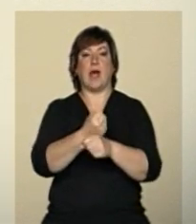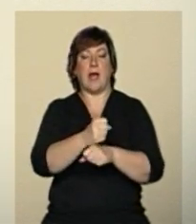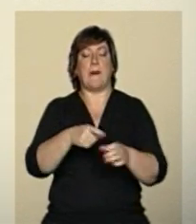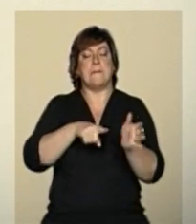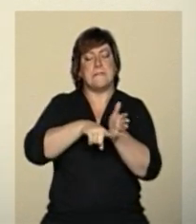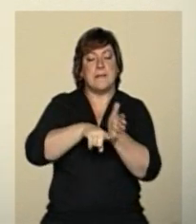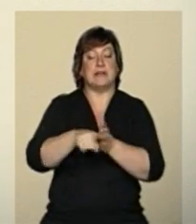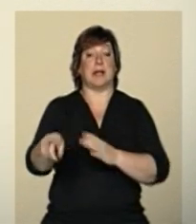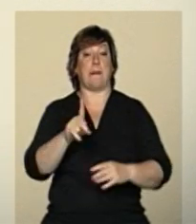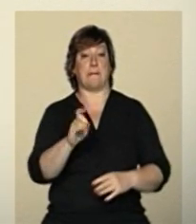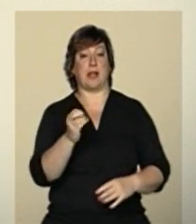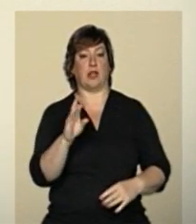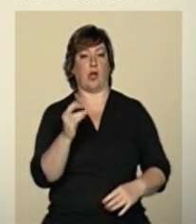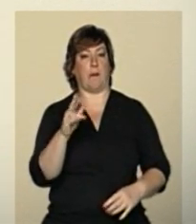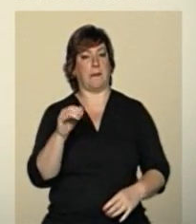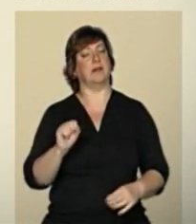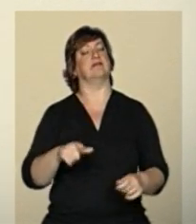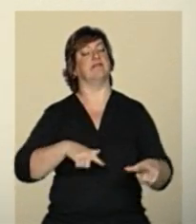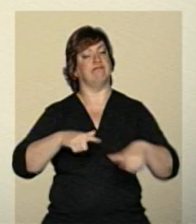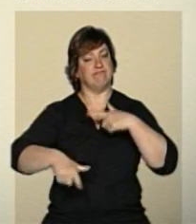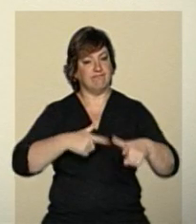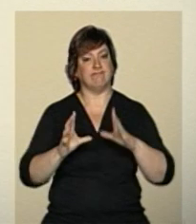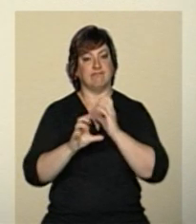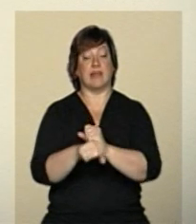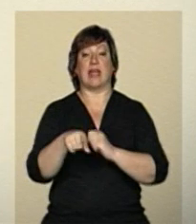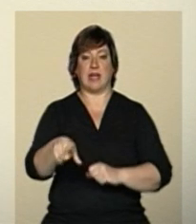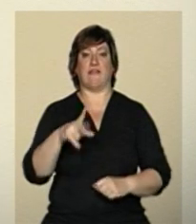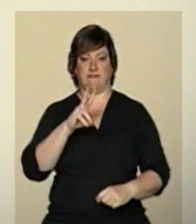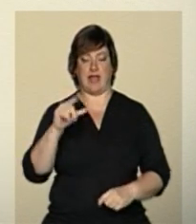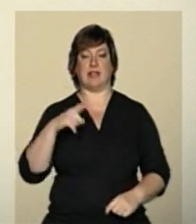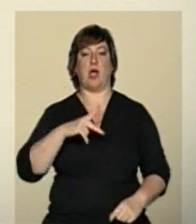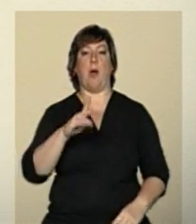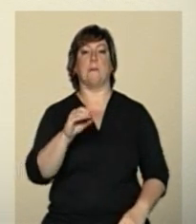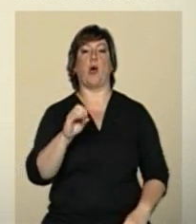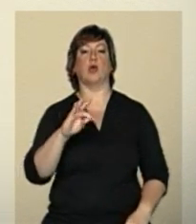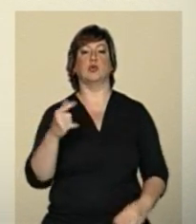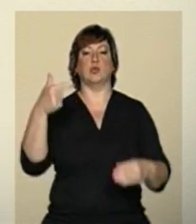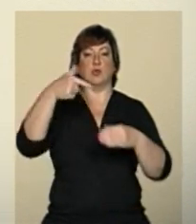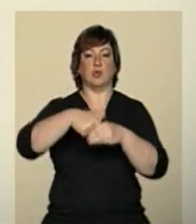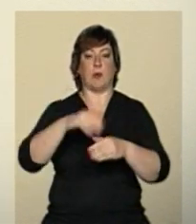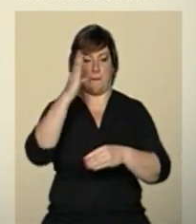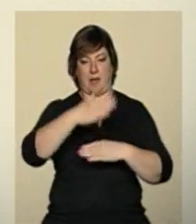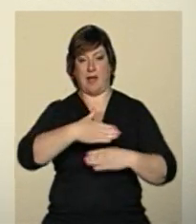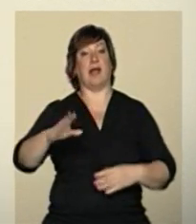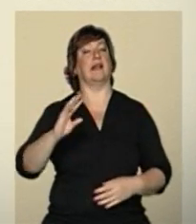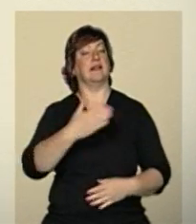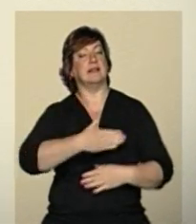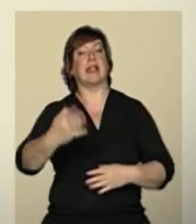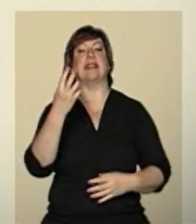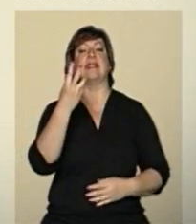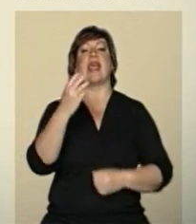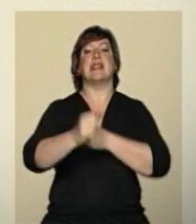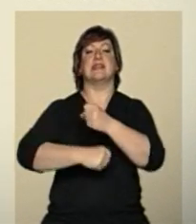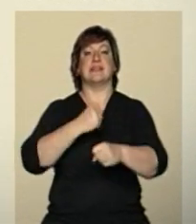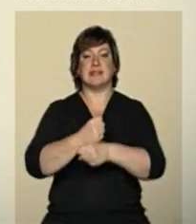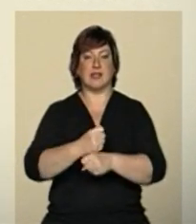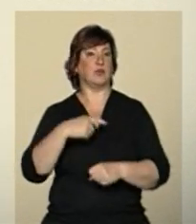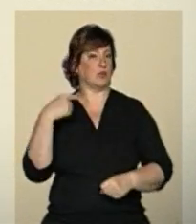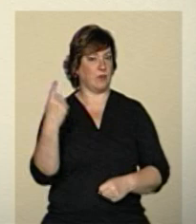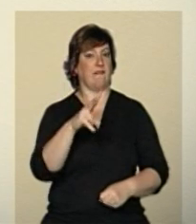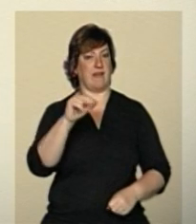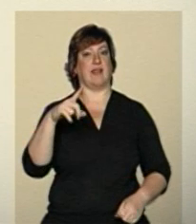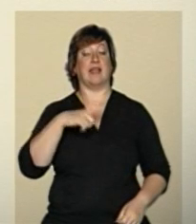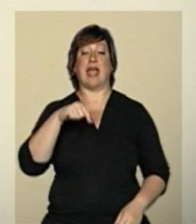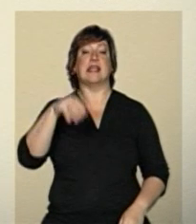da Petrobras. Ele vai estar disponível nos postos de combustíveis brasileiros daqui a 3 anos. Portanto, essa é uma